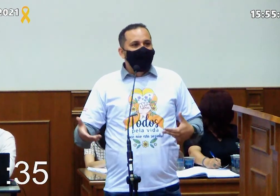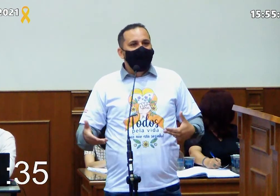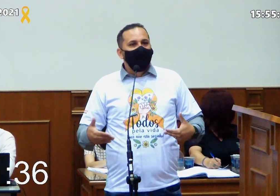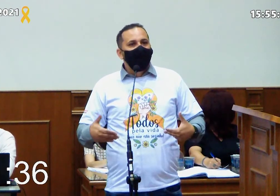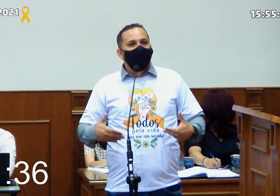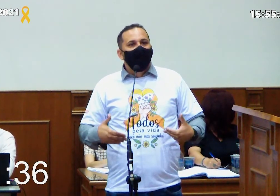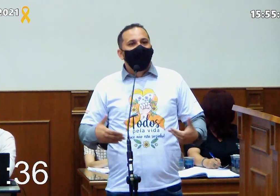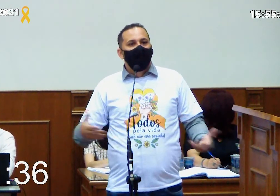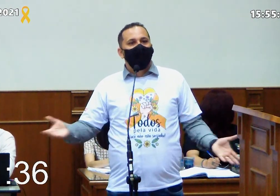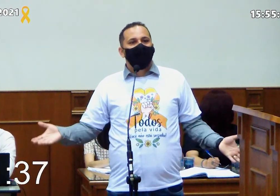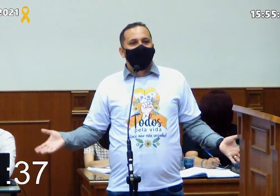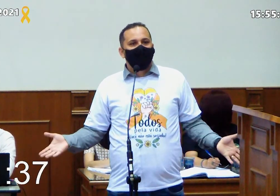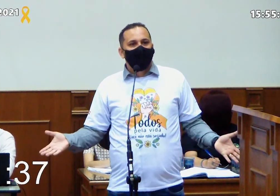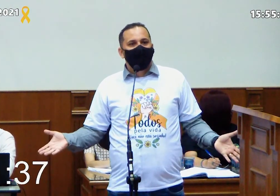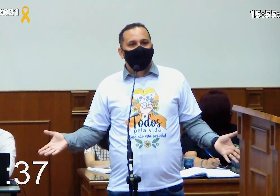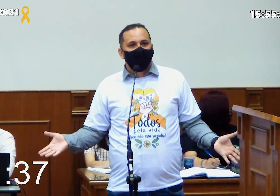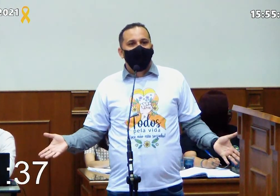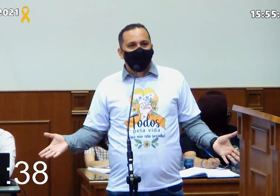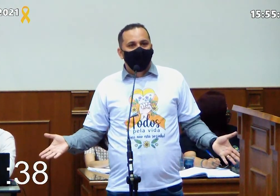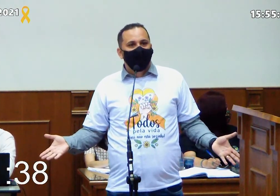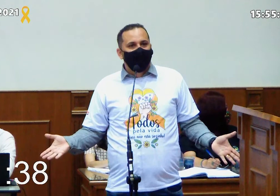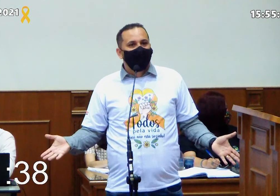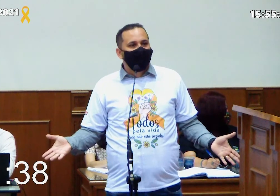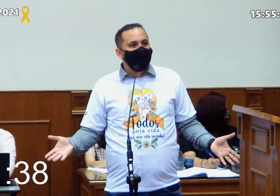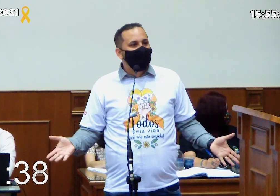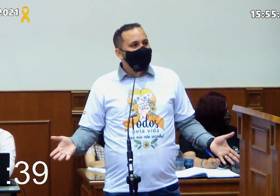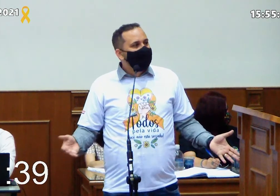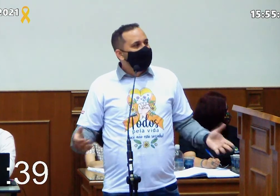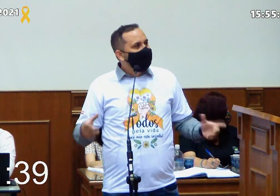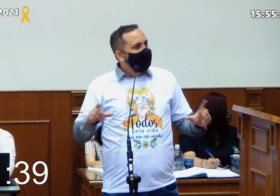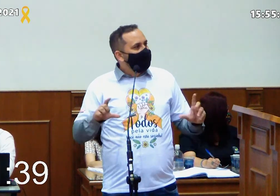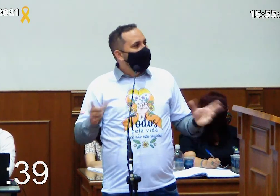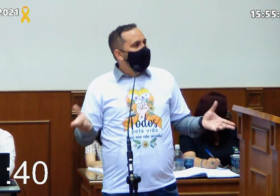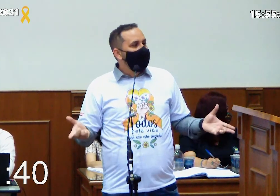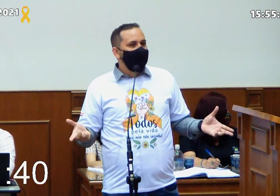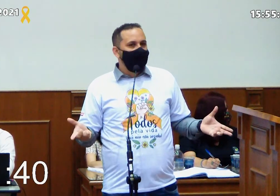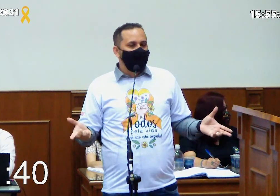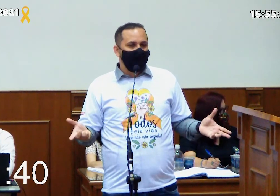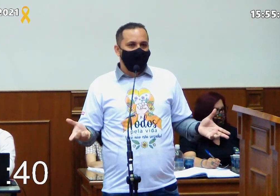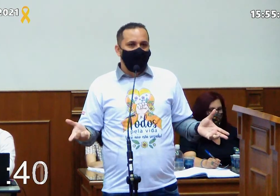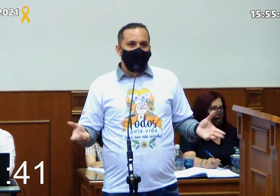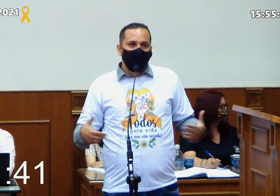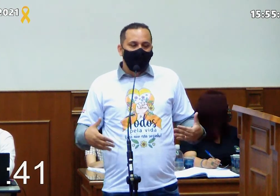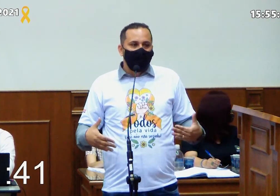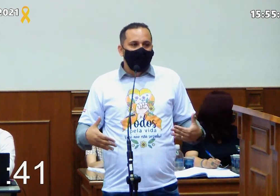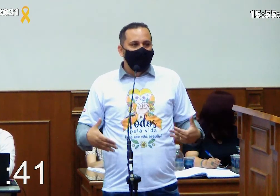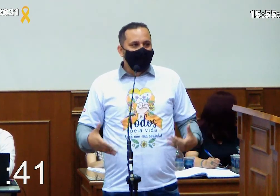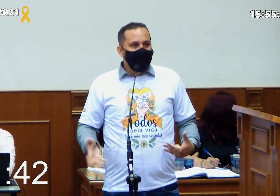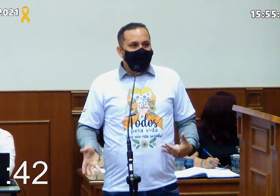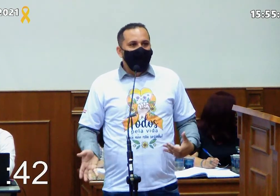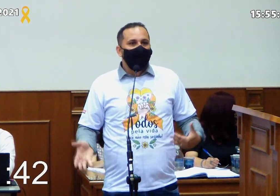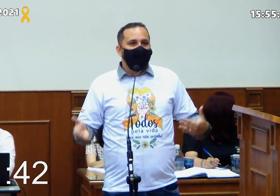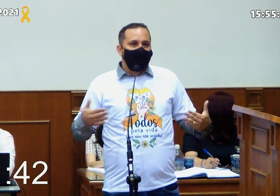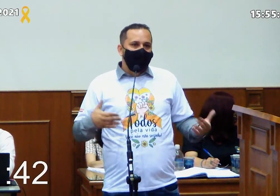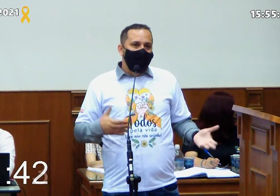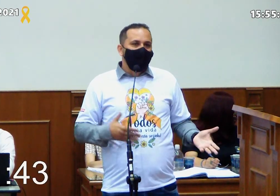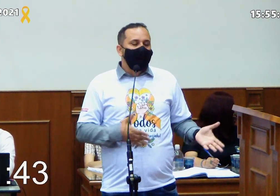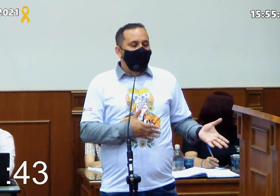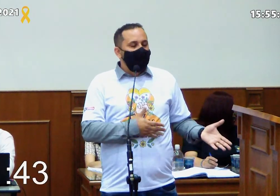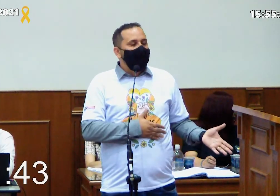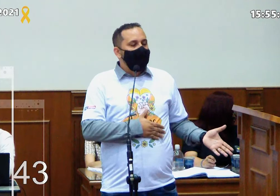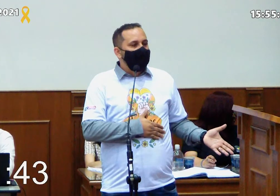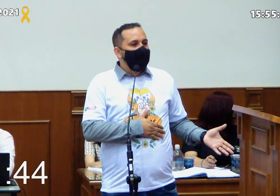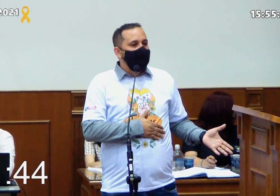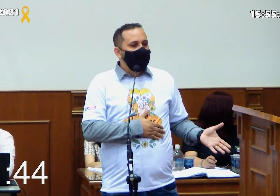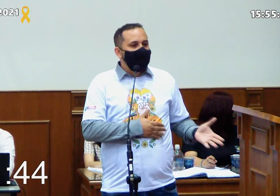fazer com que o cronograma dele seja feito dentro do cronograma que ele fez. E é revoltante. E nós acabamos,